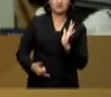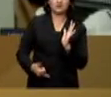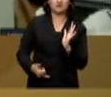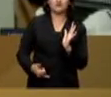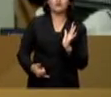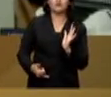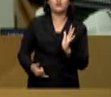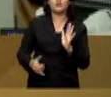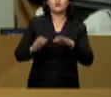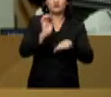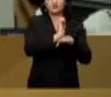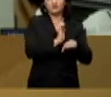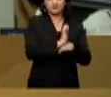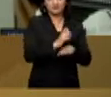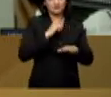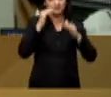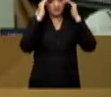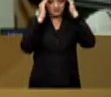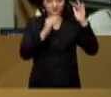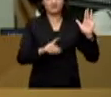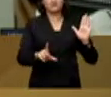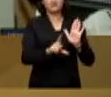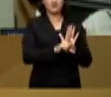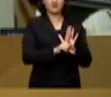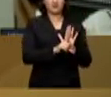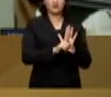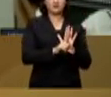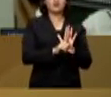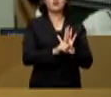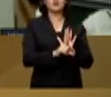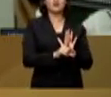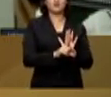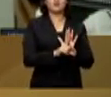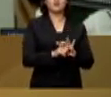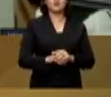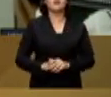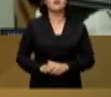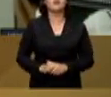observe a respectiva legislação desse ente, entendo ser tal disposição